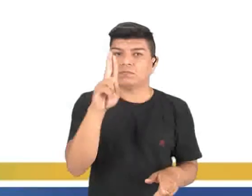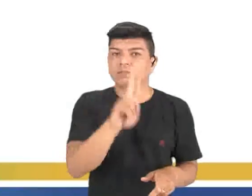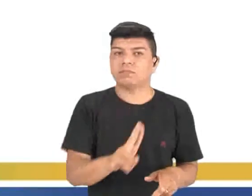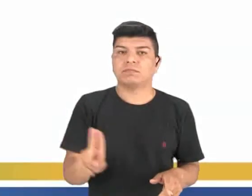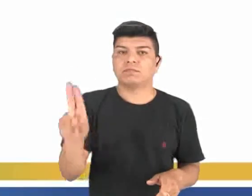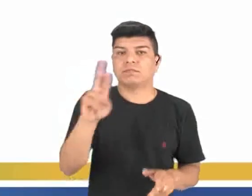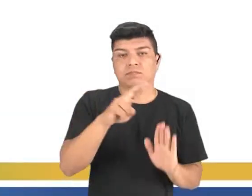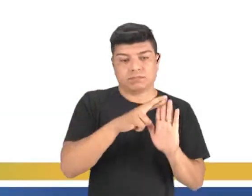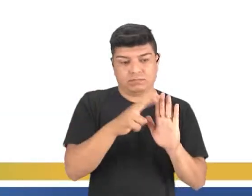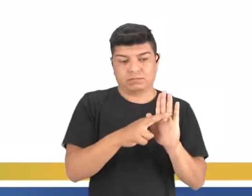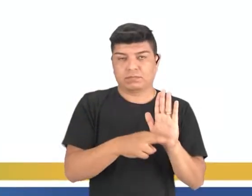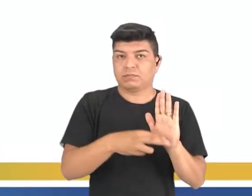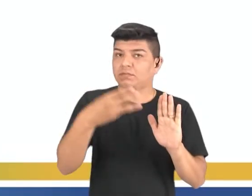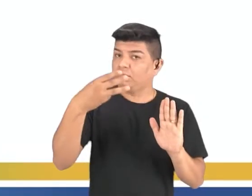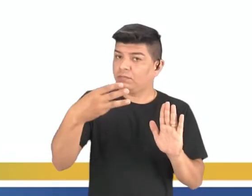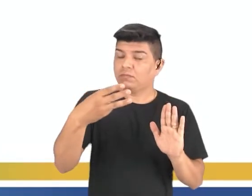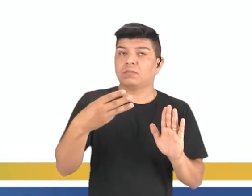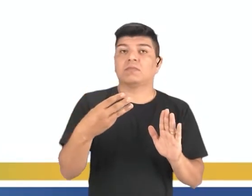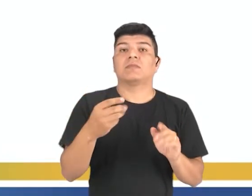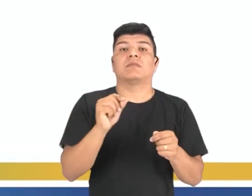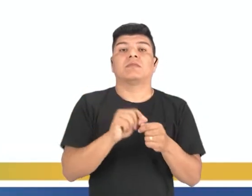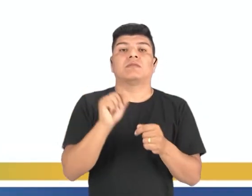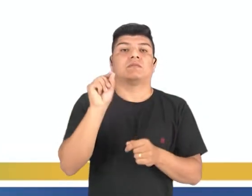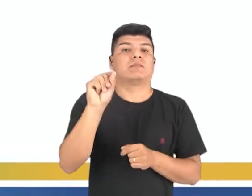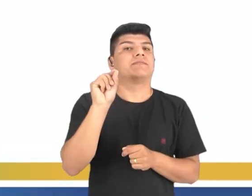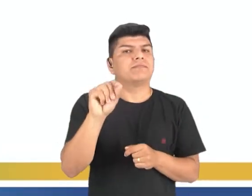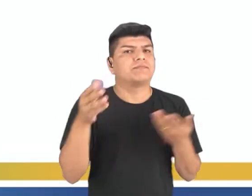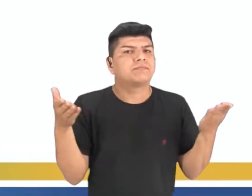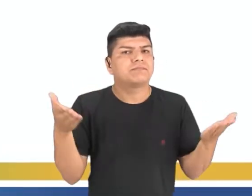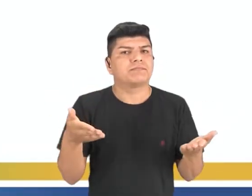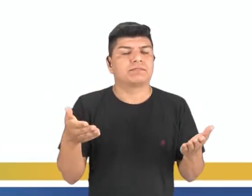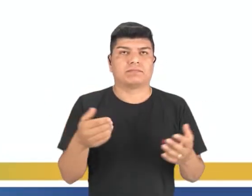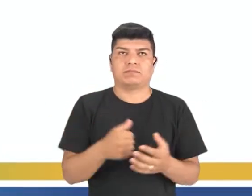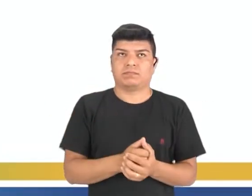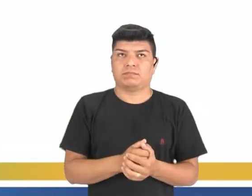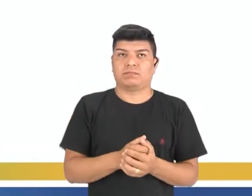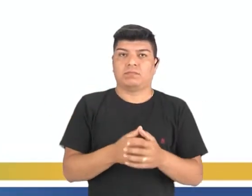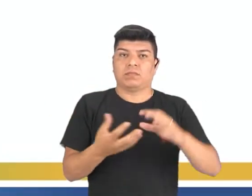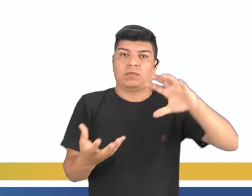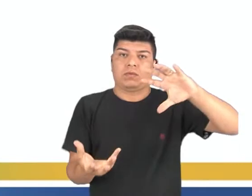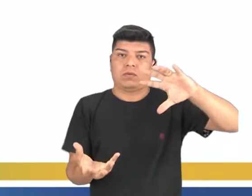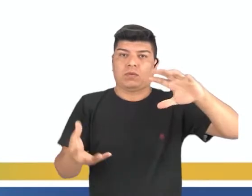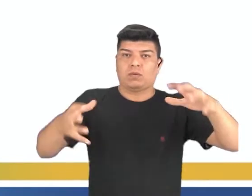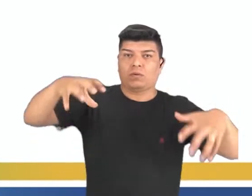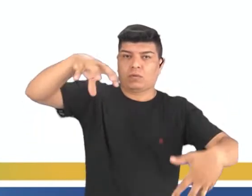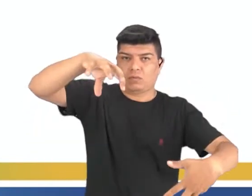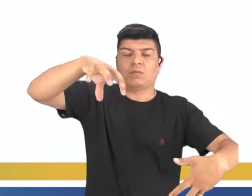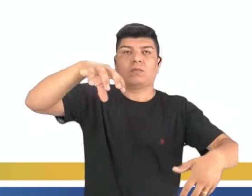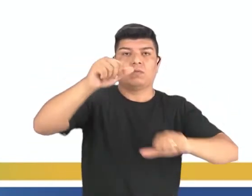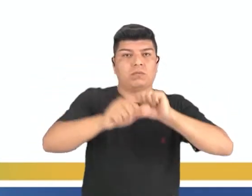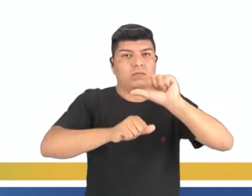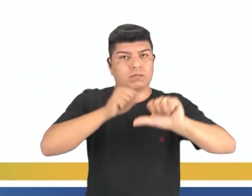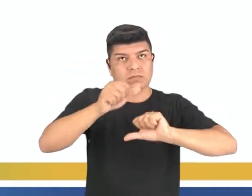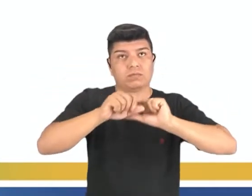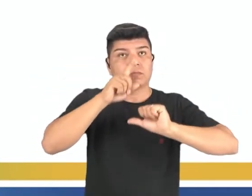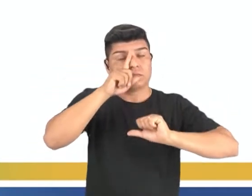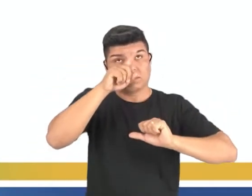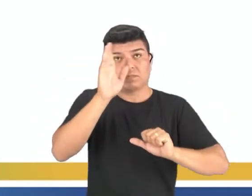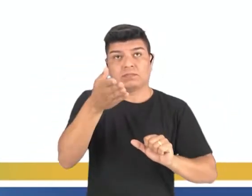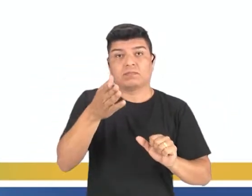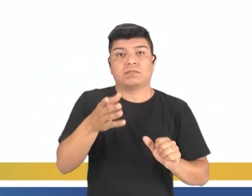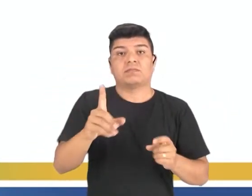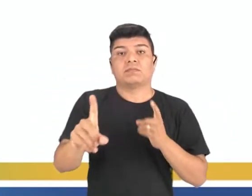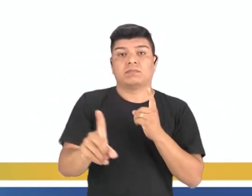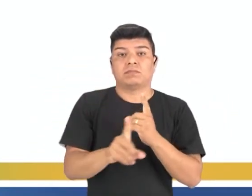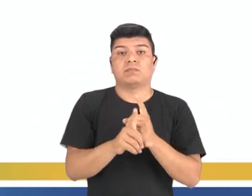de 3 aqui diretamente. O que a gente vai ter que fazer? A gente vai inverter a coluna do tempo, né? Já que é nela que se encontra a